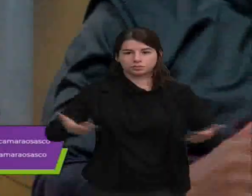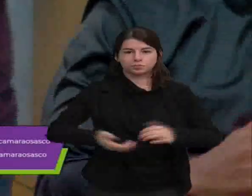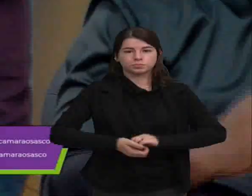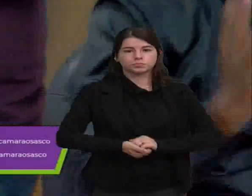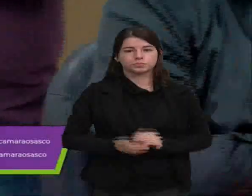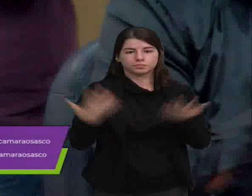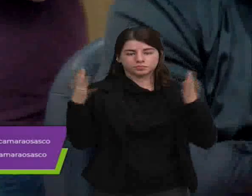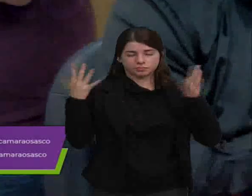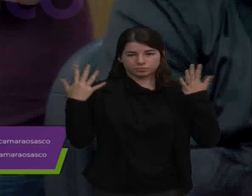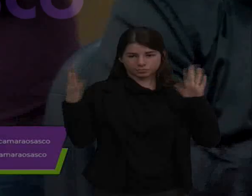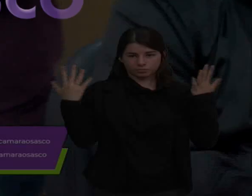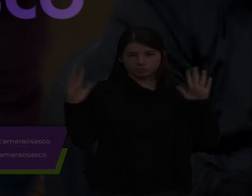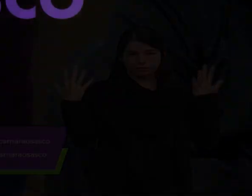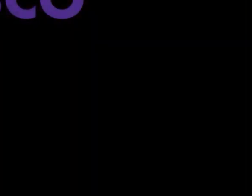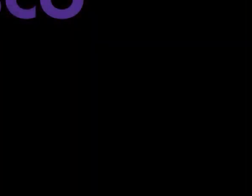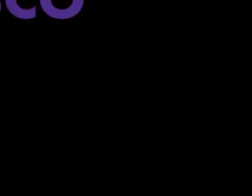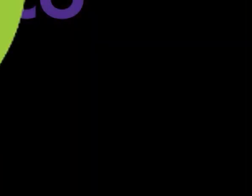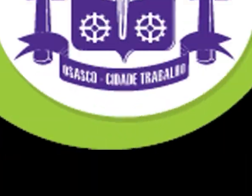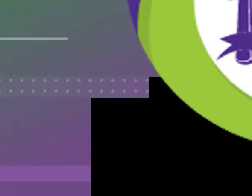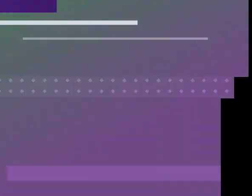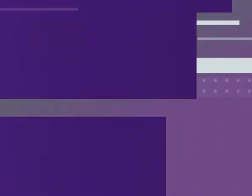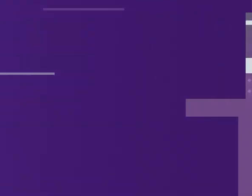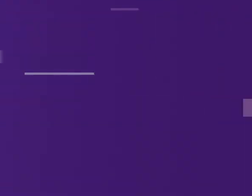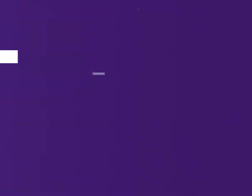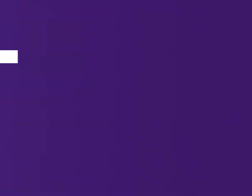tchau até